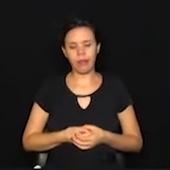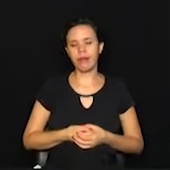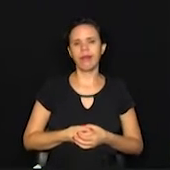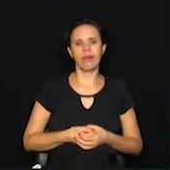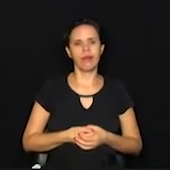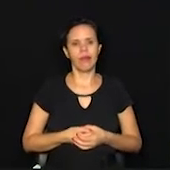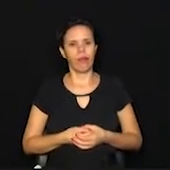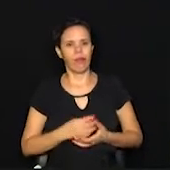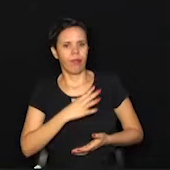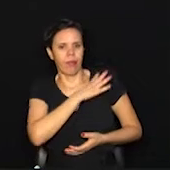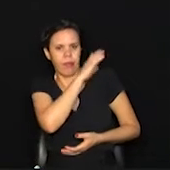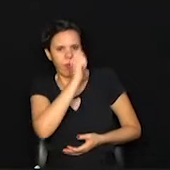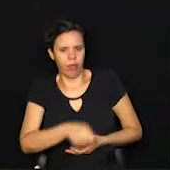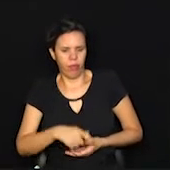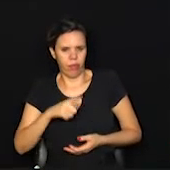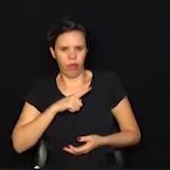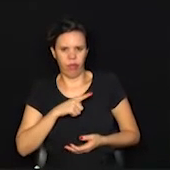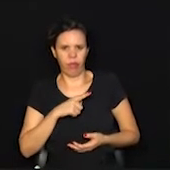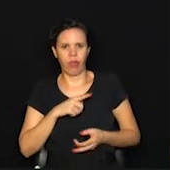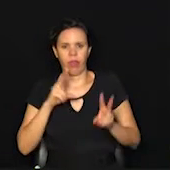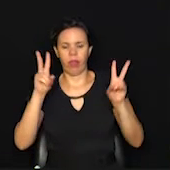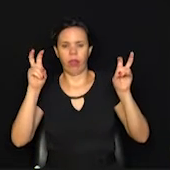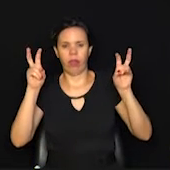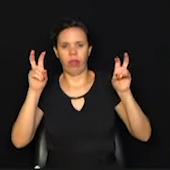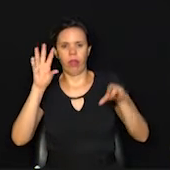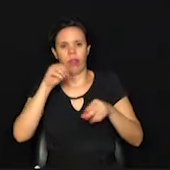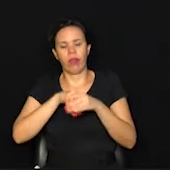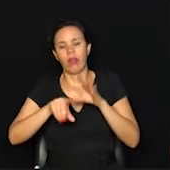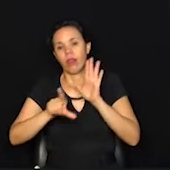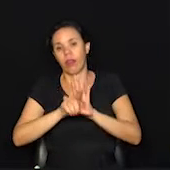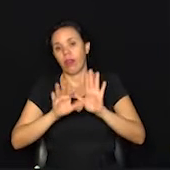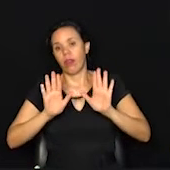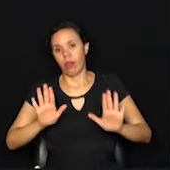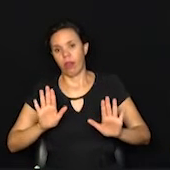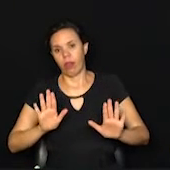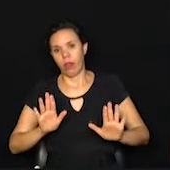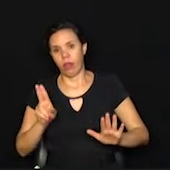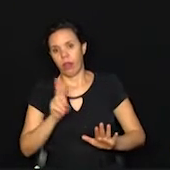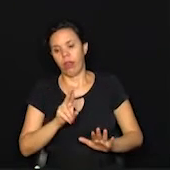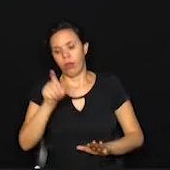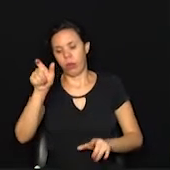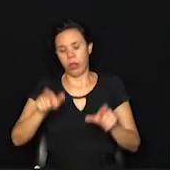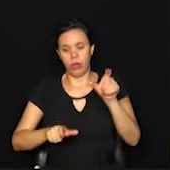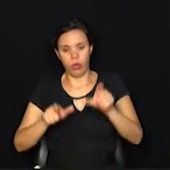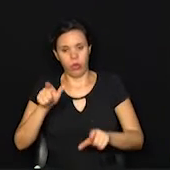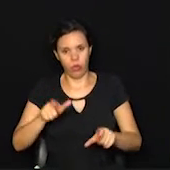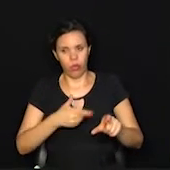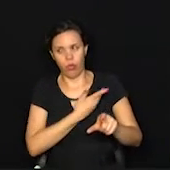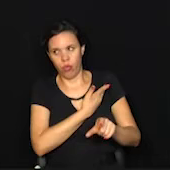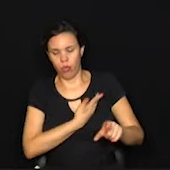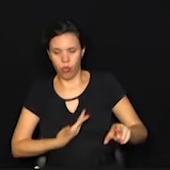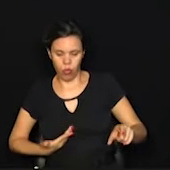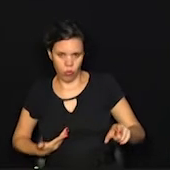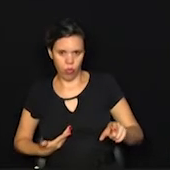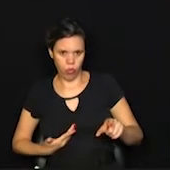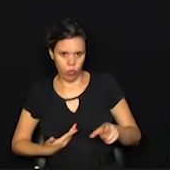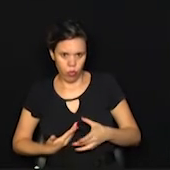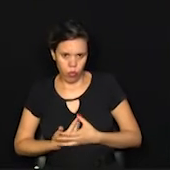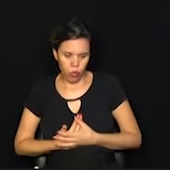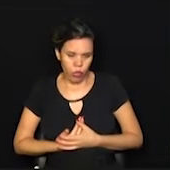ditadura tinha uma aparência de legalidade mas os Agentes do estado